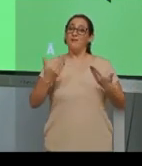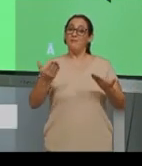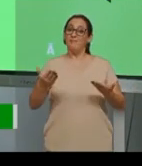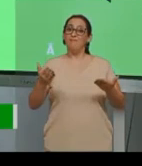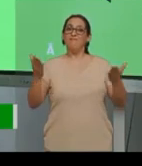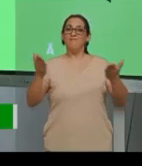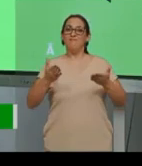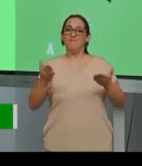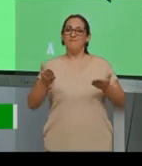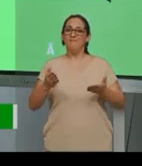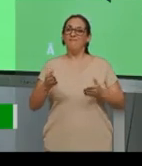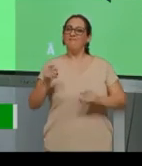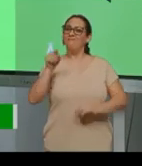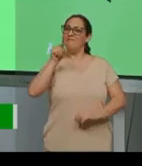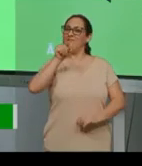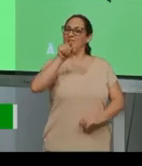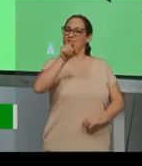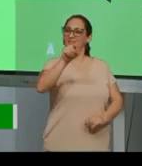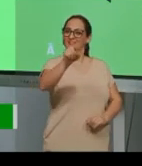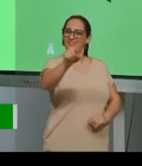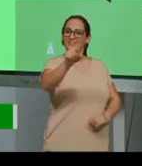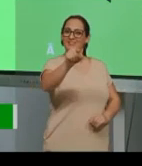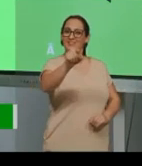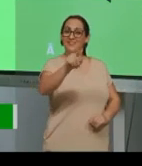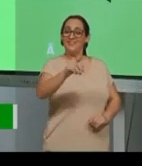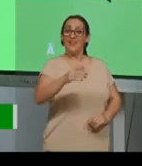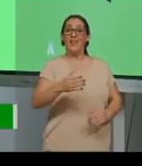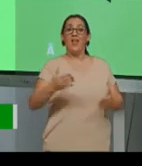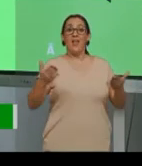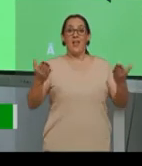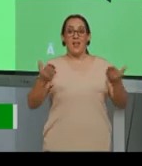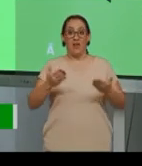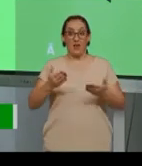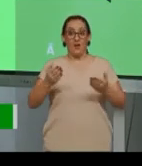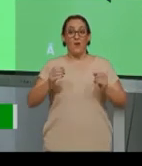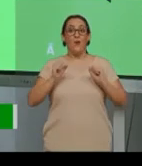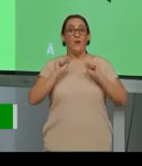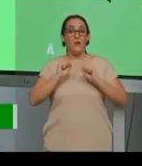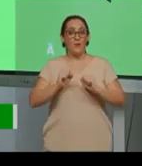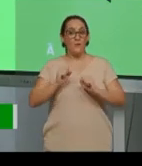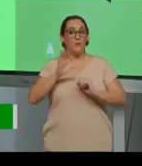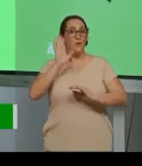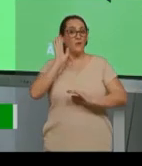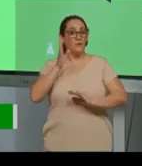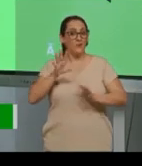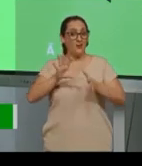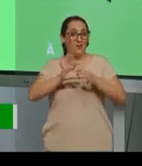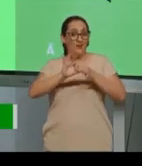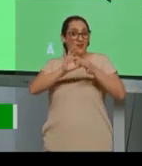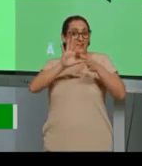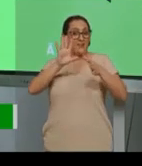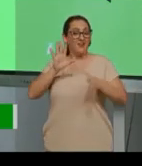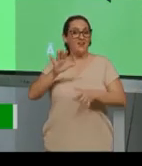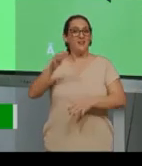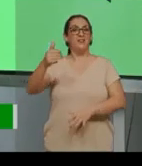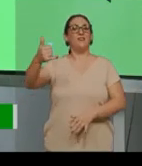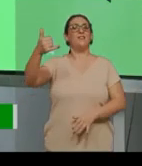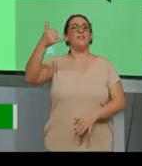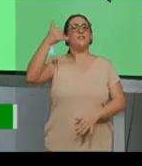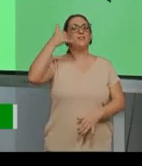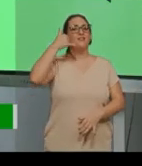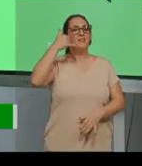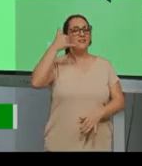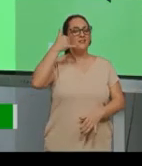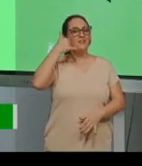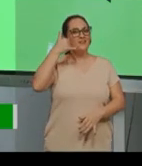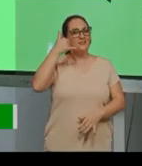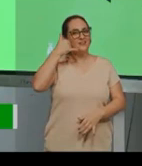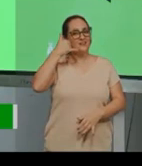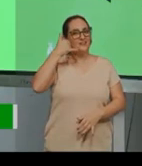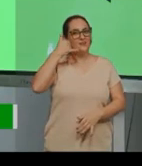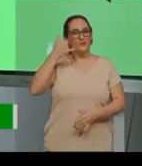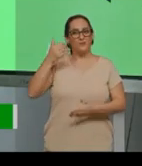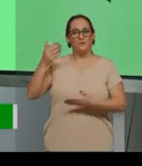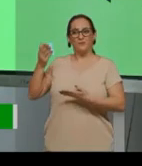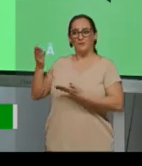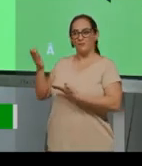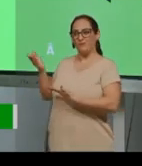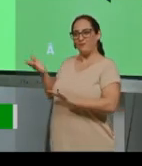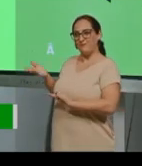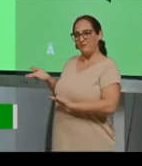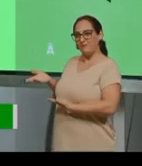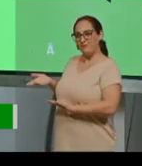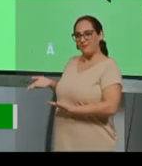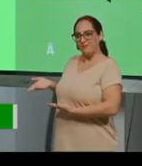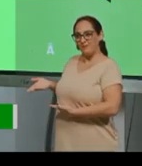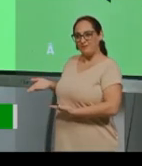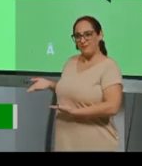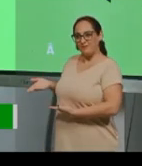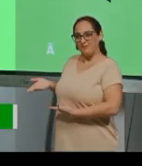agora é com você. Os nossos canais de comunicação já estão abertos para receber a sua pergunta. Ligue no nosso